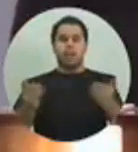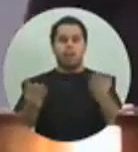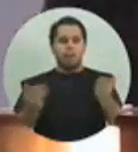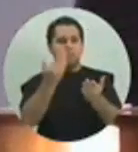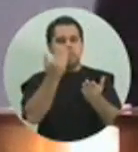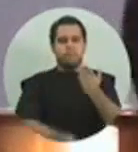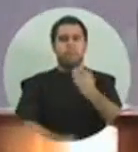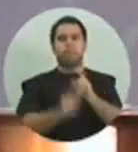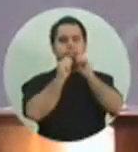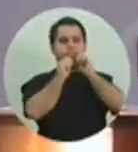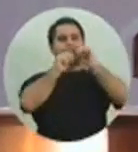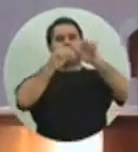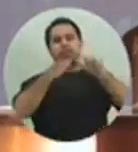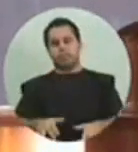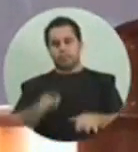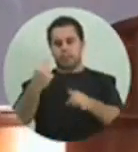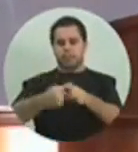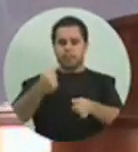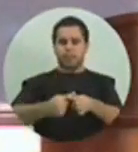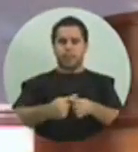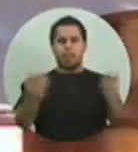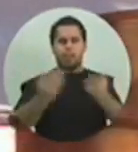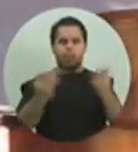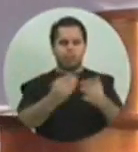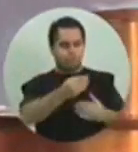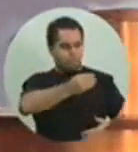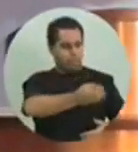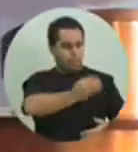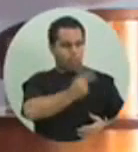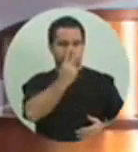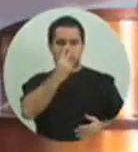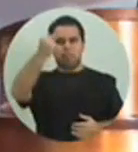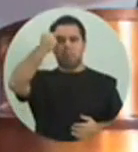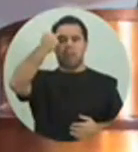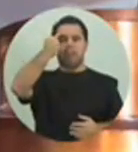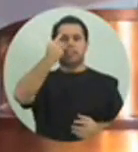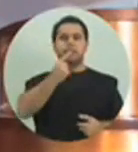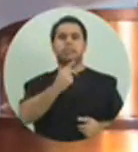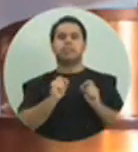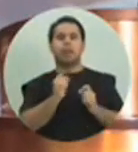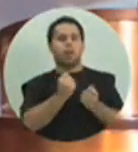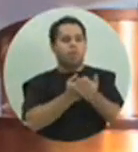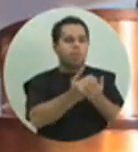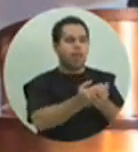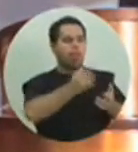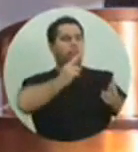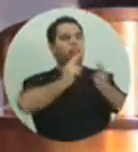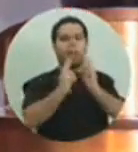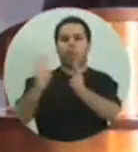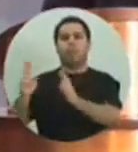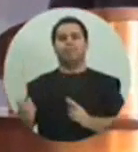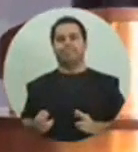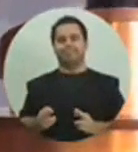Aquele povo perdeu a bênção, porque a atitude de escravidão dentro deles os